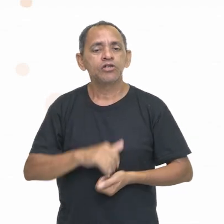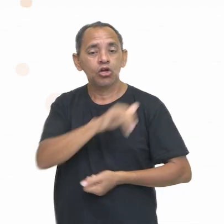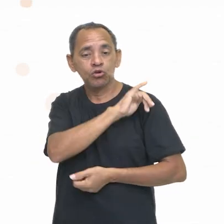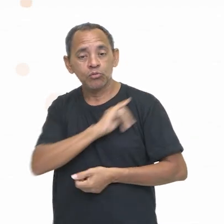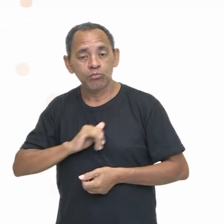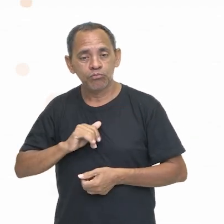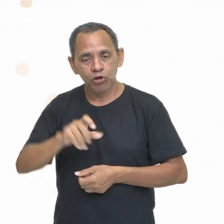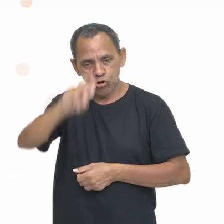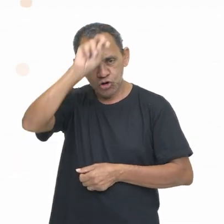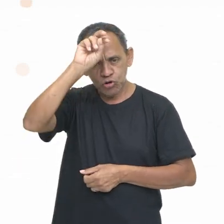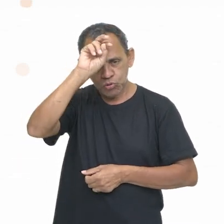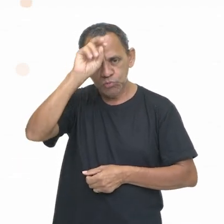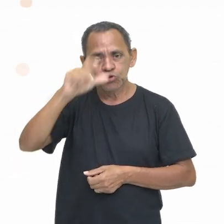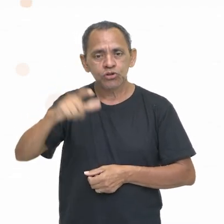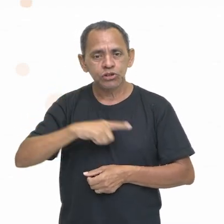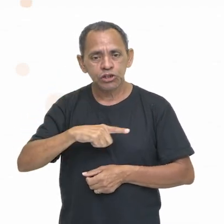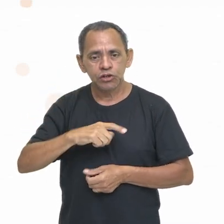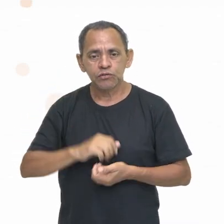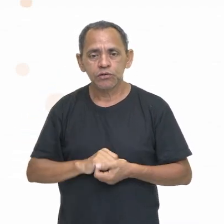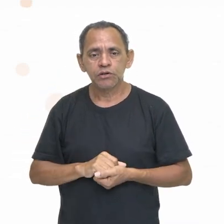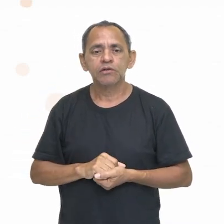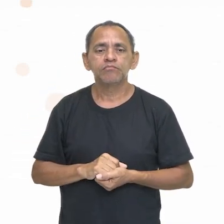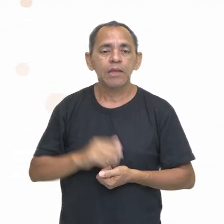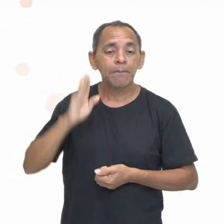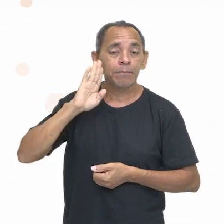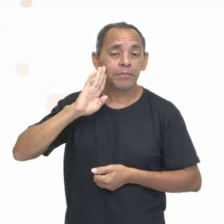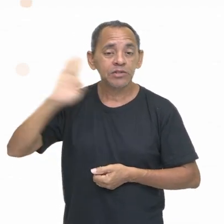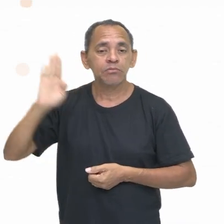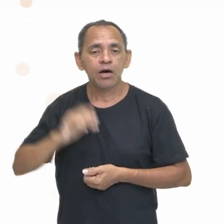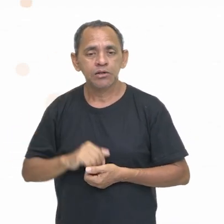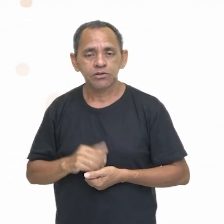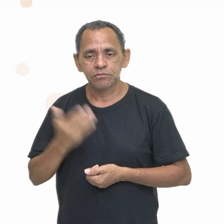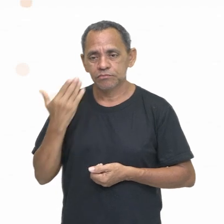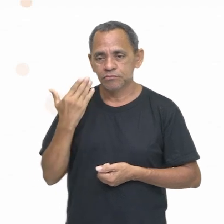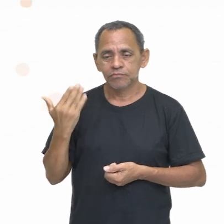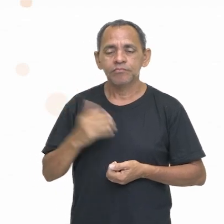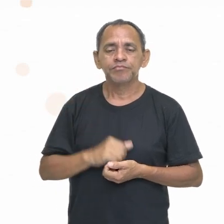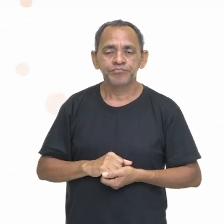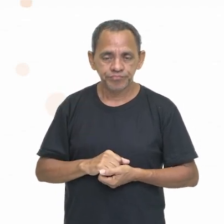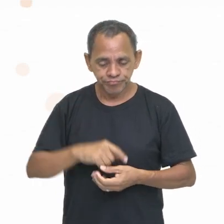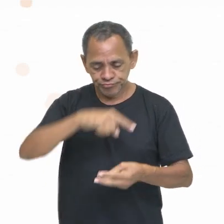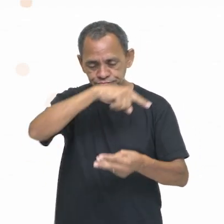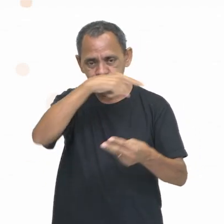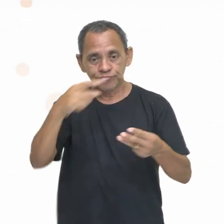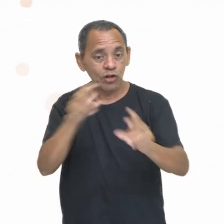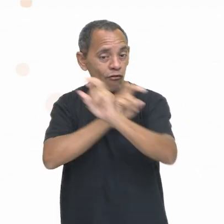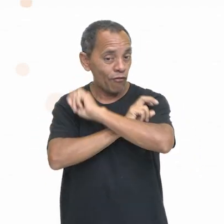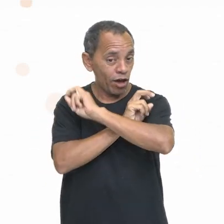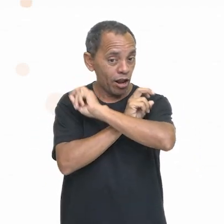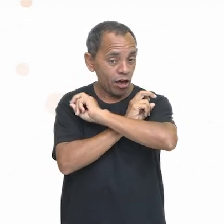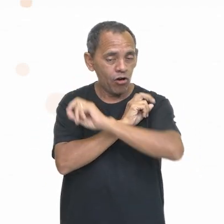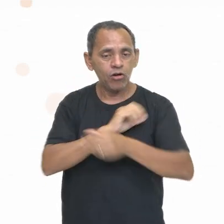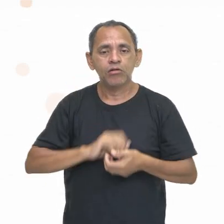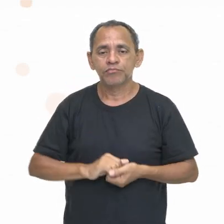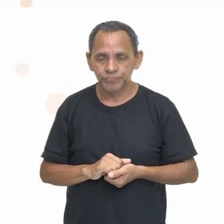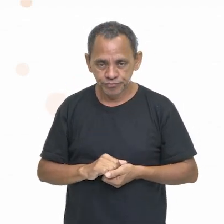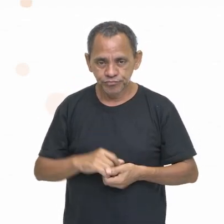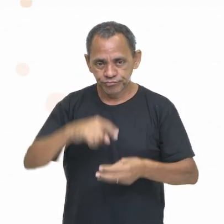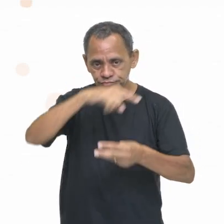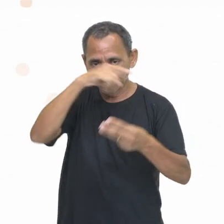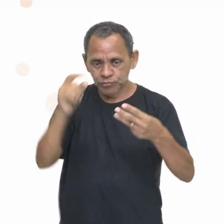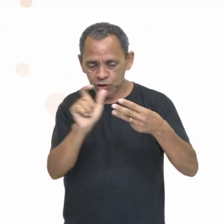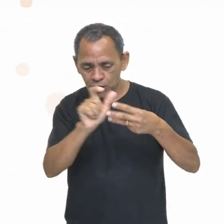principais, né, figuras dos faraós o Tutmés III, né, terceiro, e também